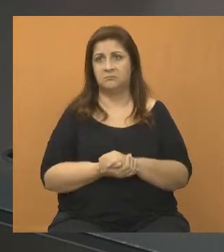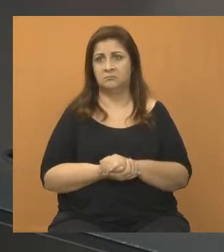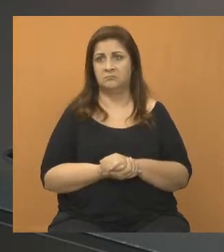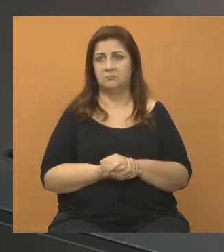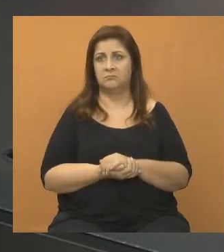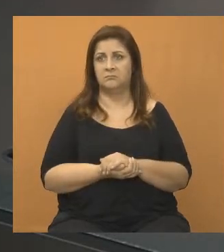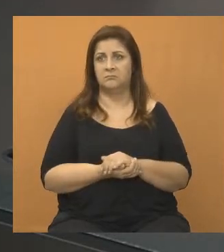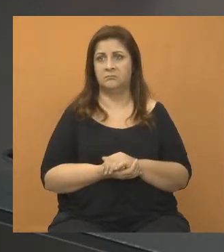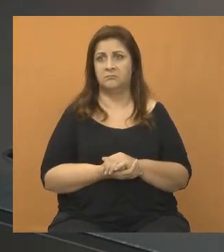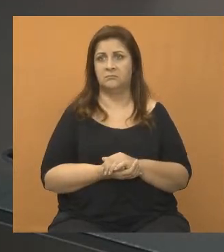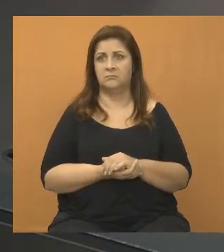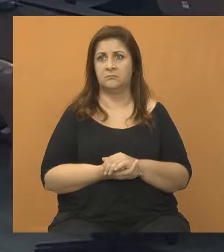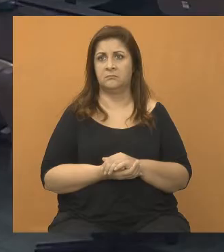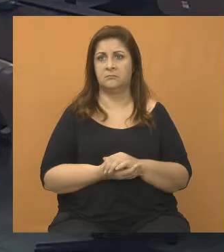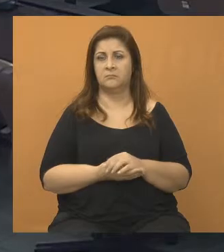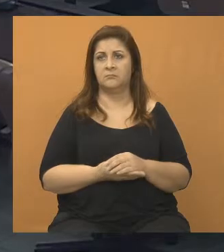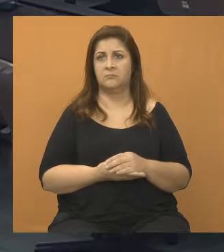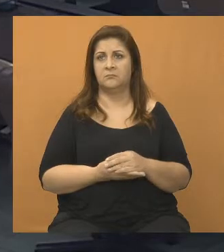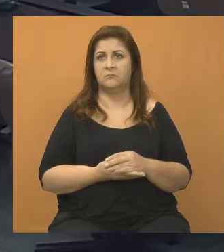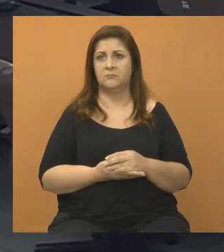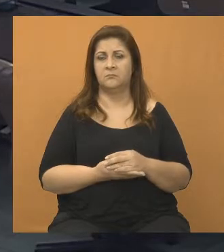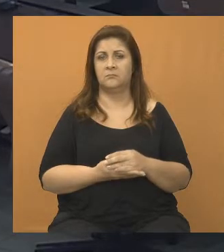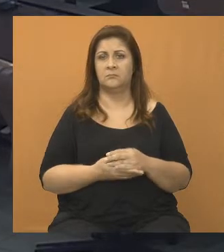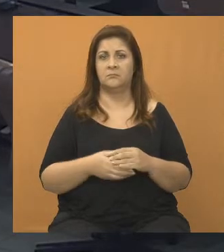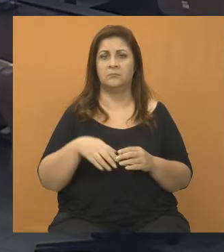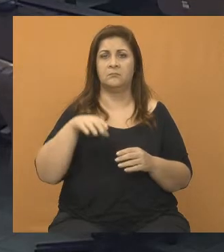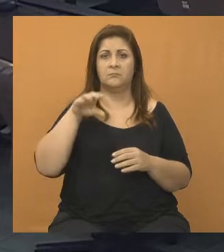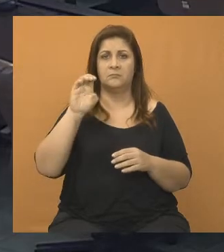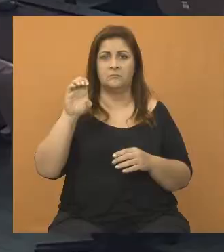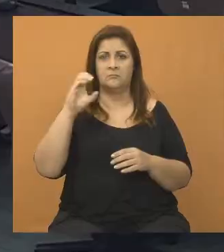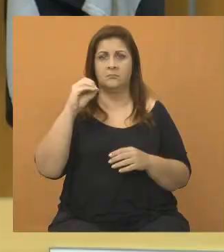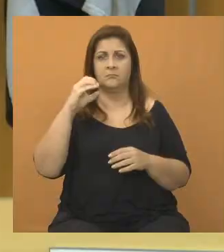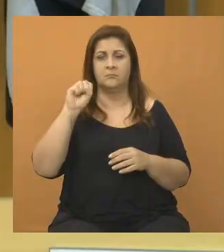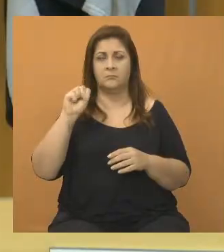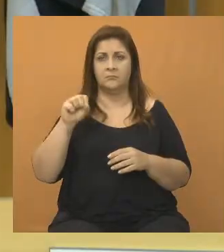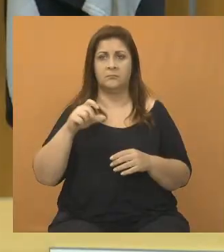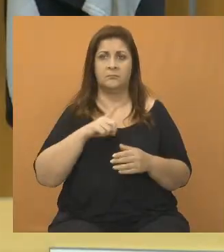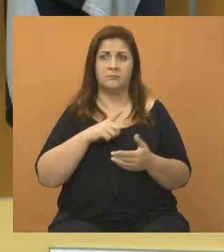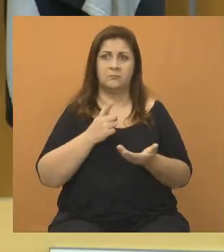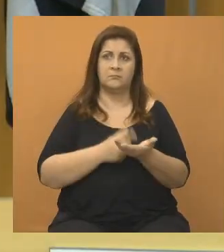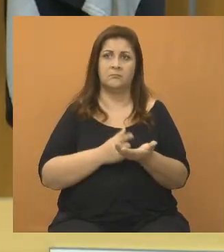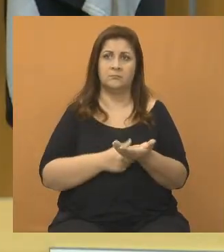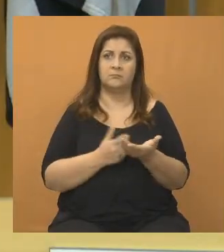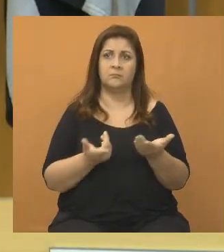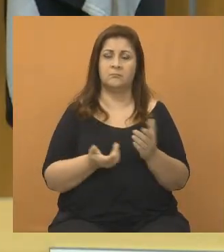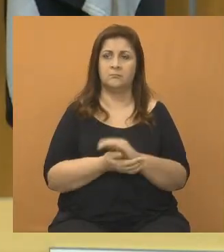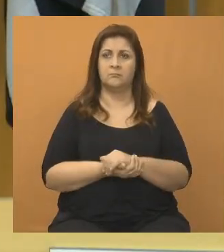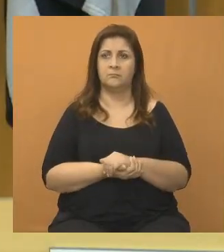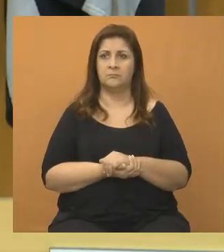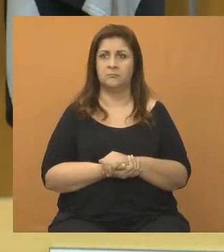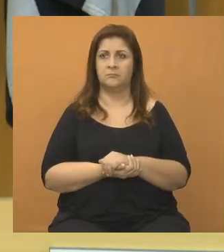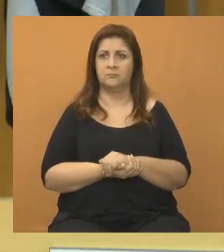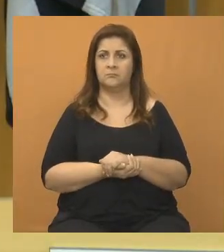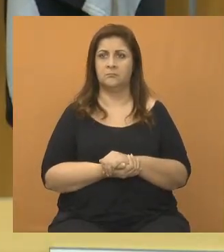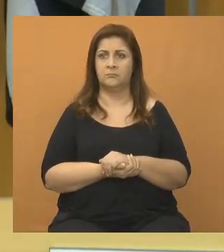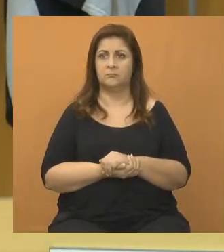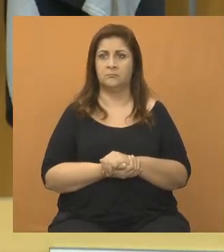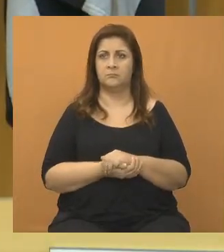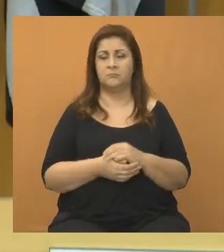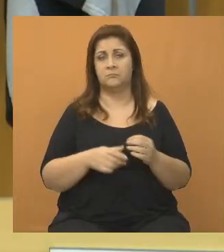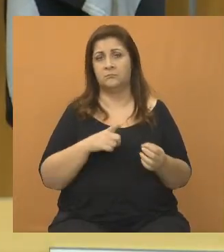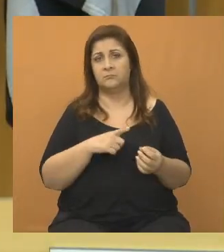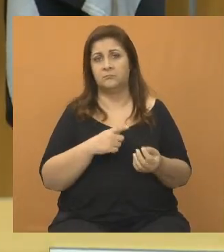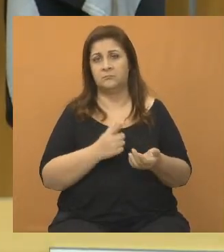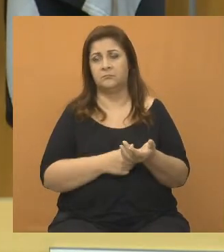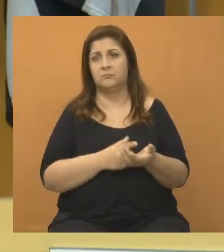Não, isso existe contra a OS é controlado por um contrato de gestão. Né? Então, existe um contrato a ser seguido.